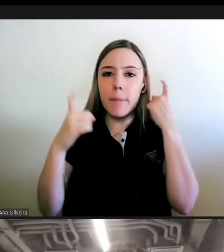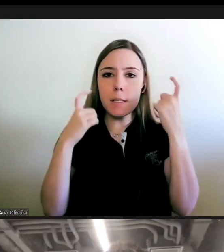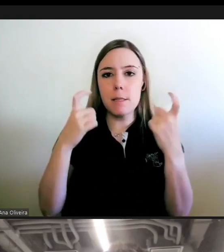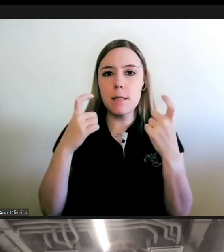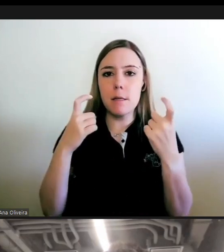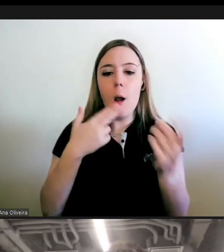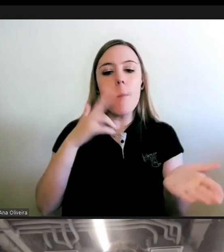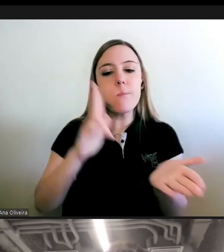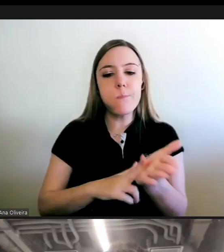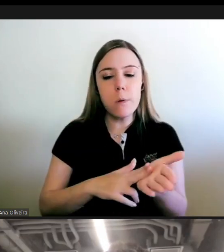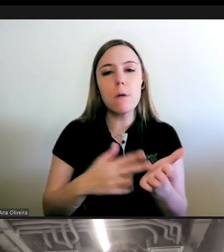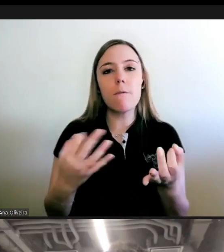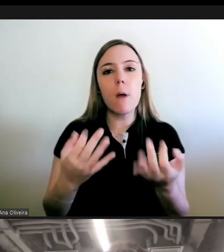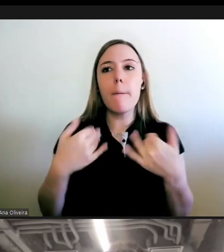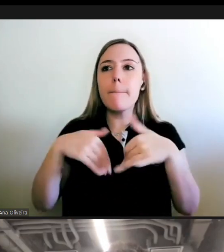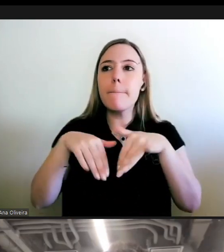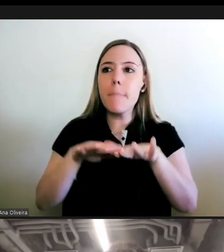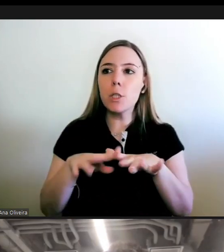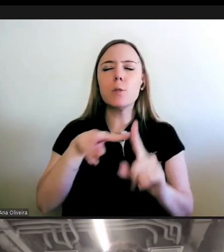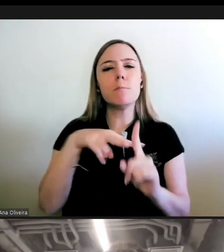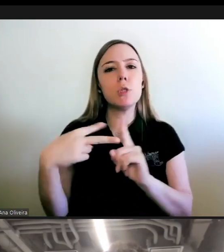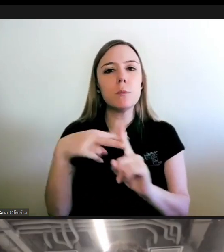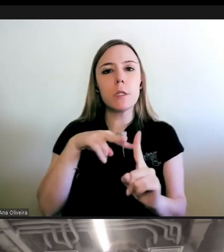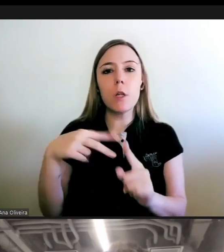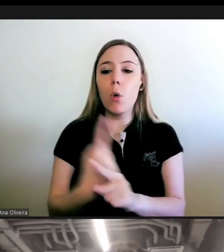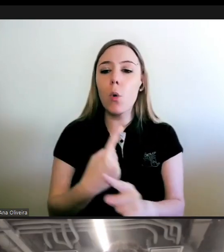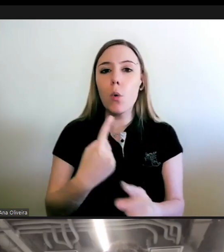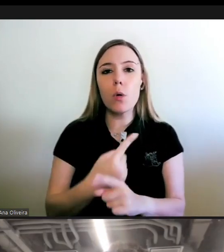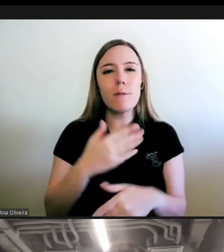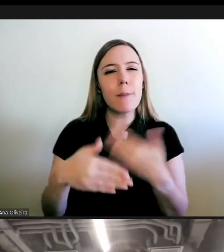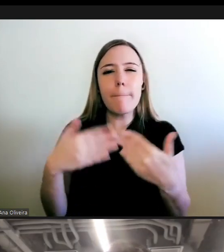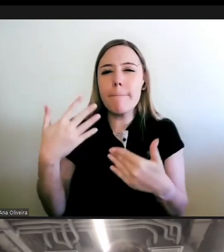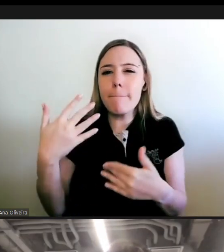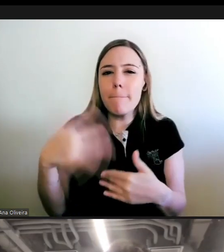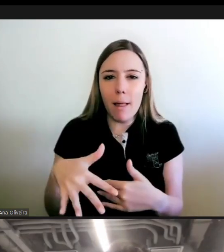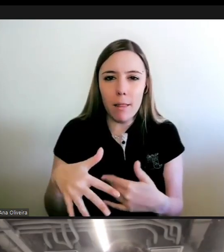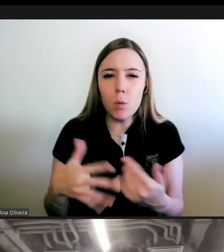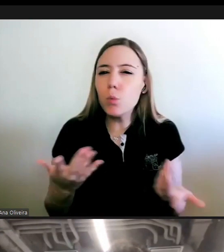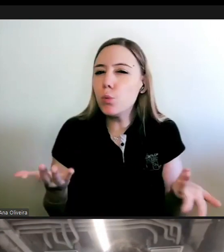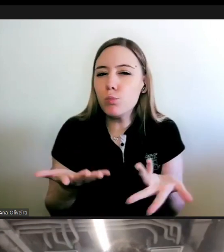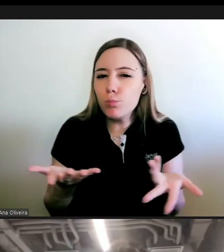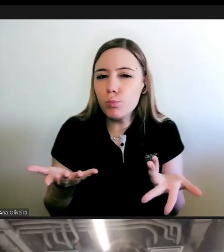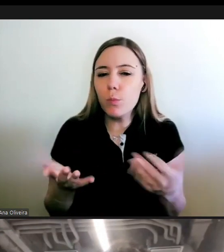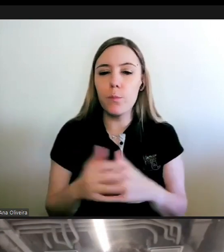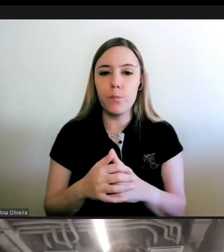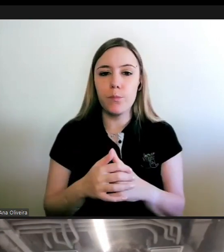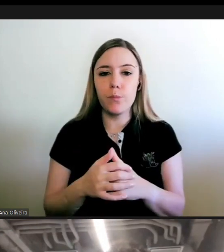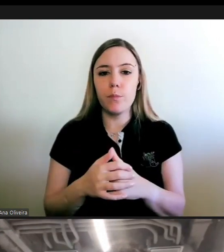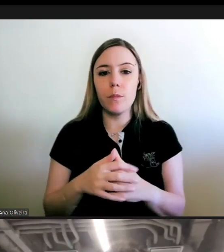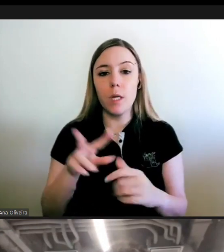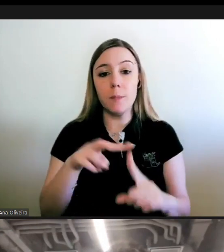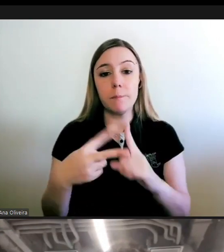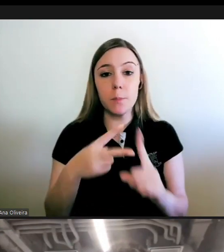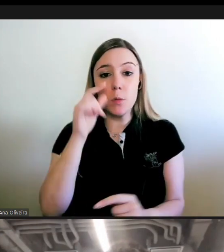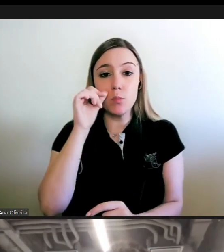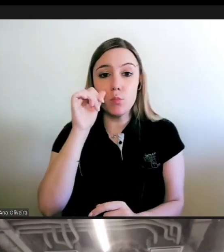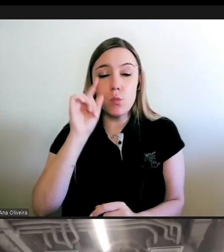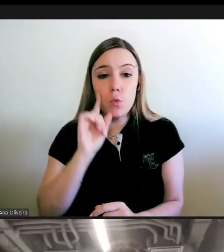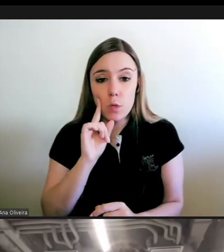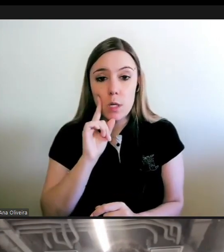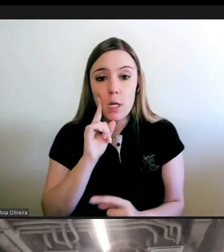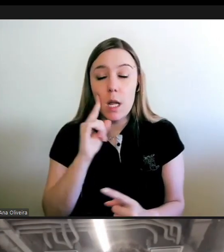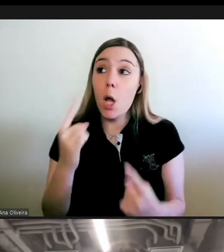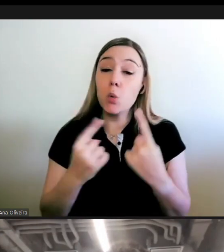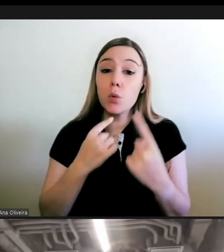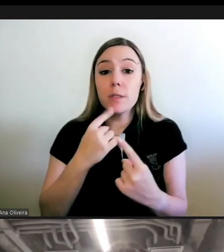lente daquilo que pode não estar a correr bem. Ou seja, uma lente de género, para alguns